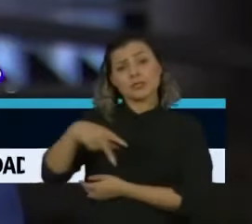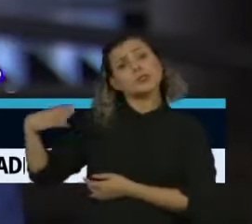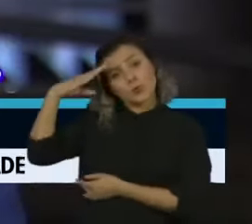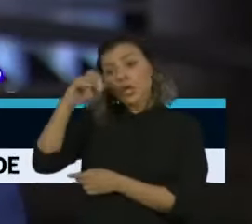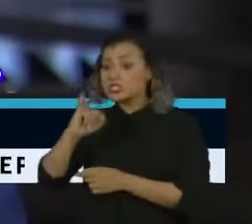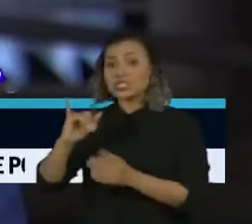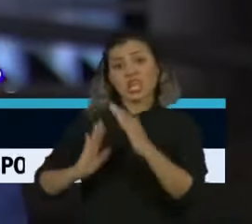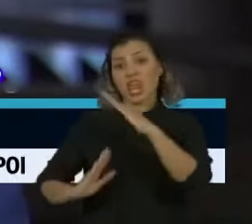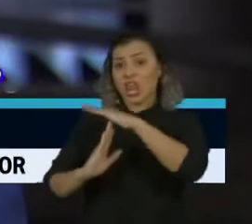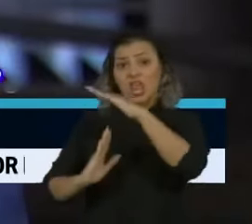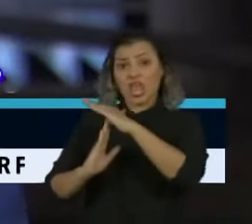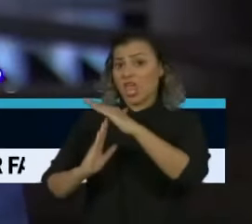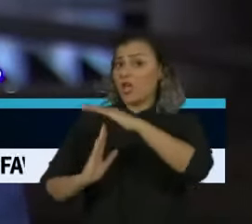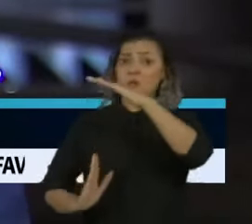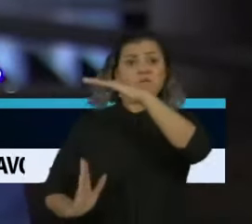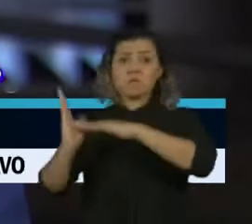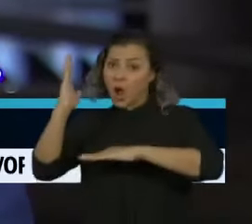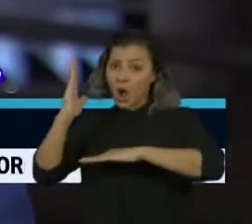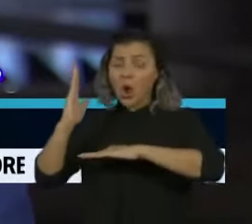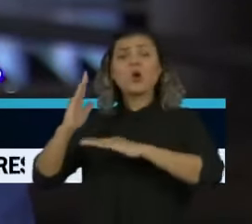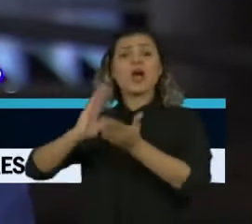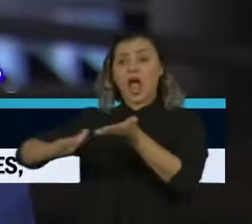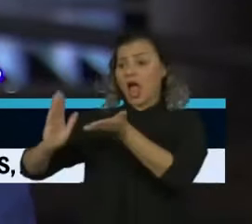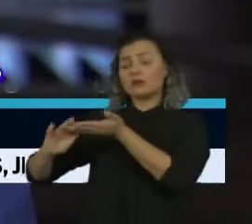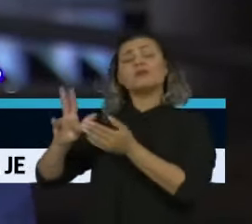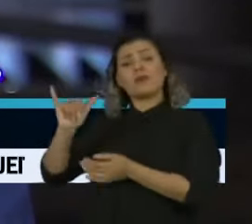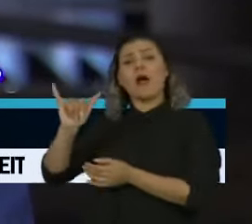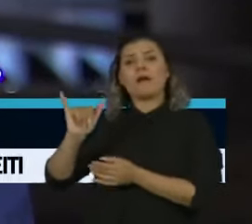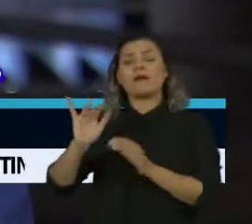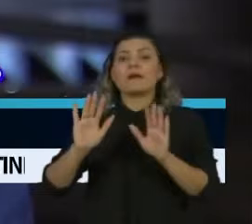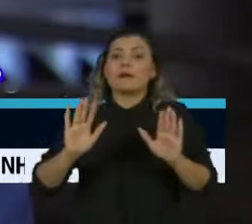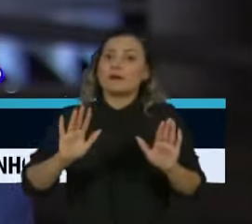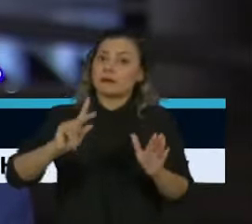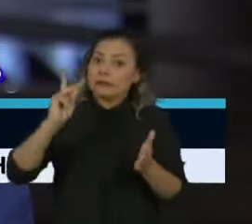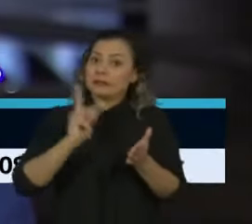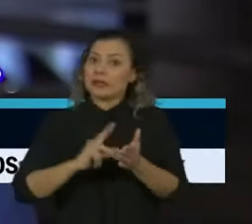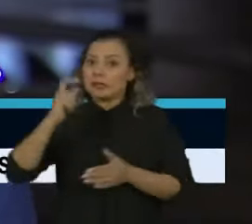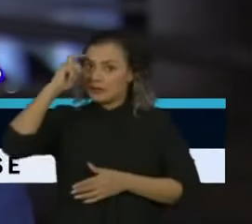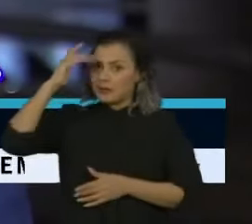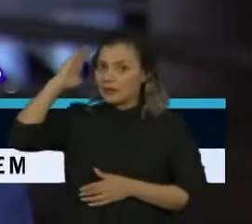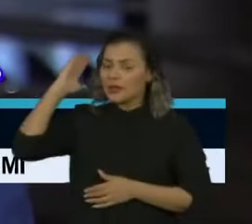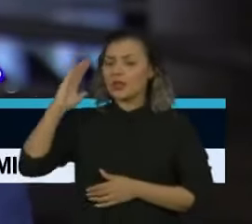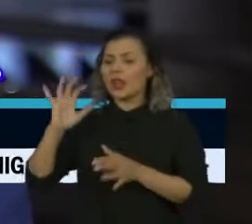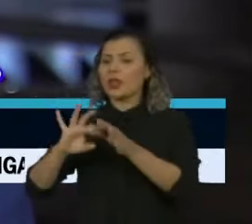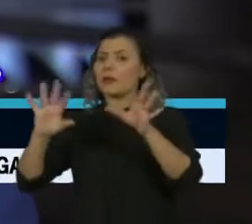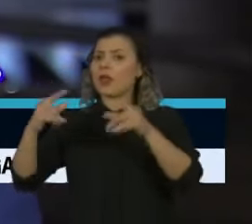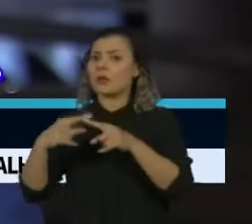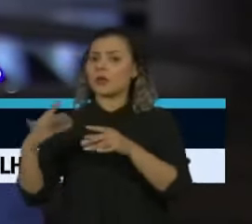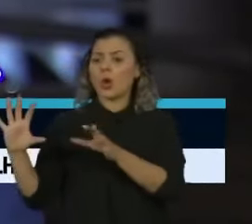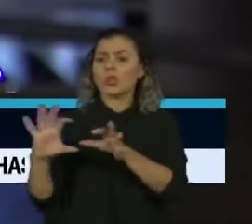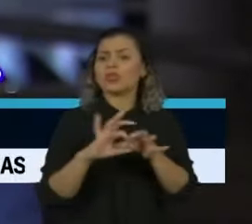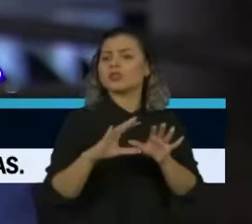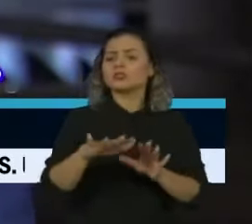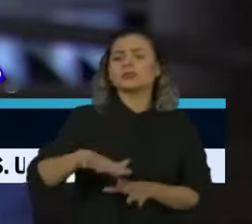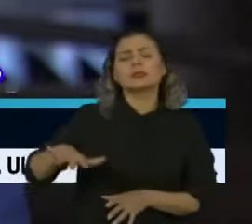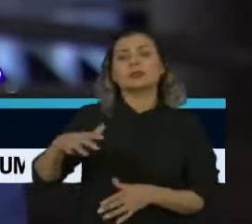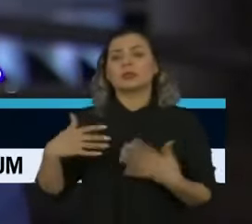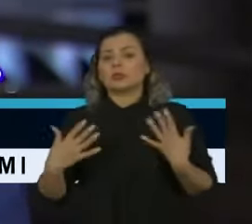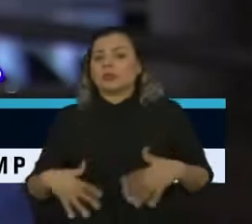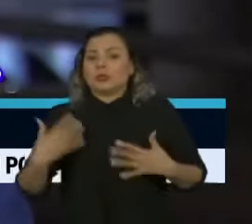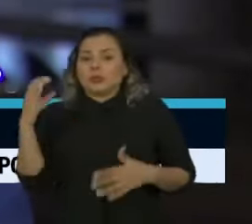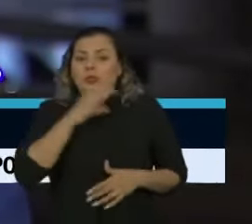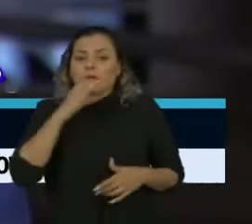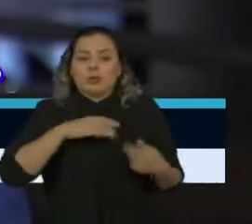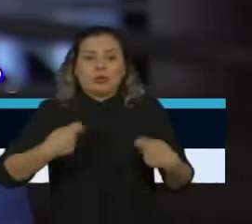caso o governo não cumpra o teto de gastos. Essa é uma estratégia de um ministro liberal que se vê num contexto de